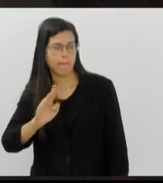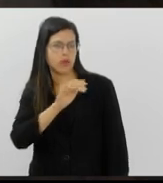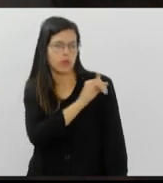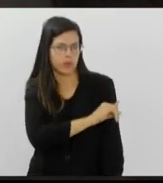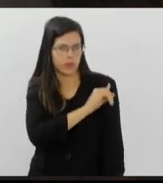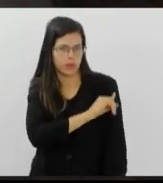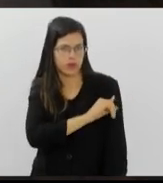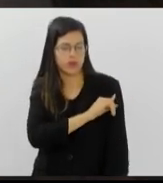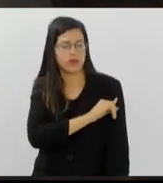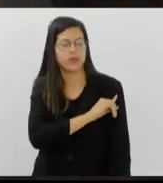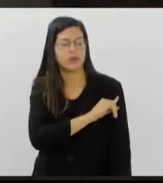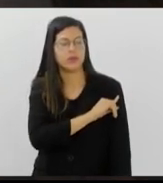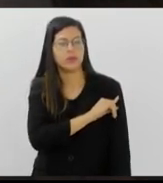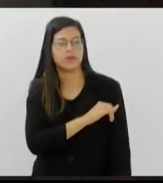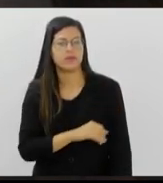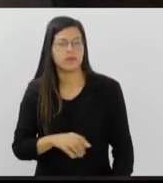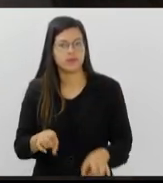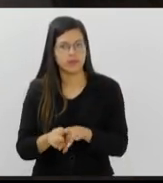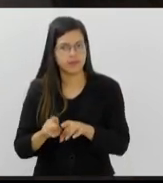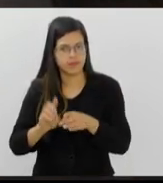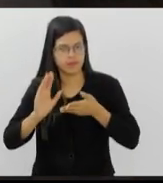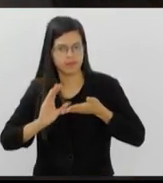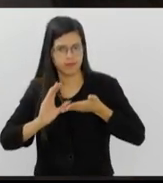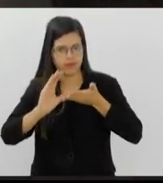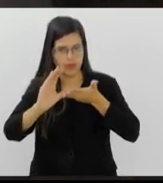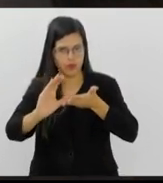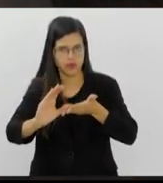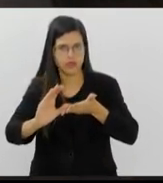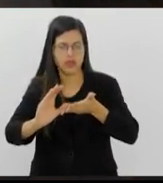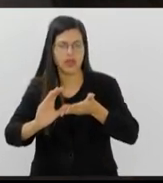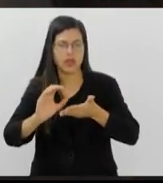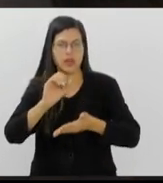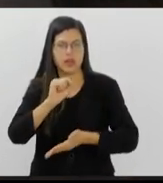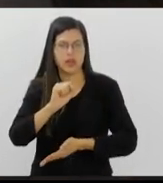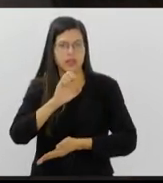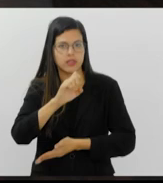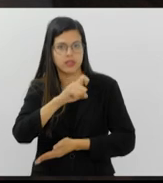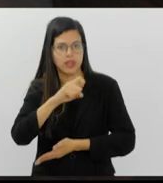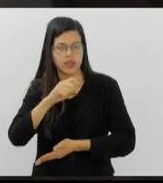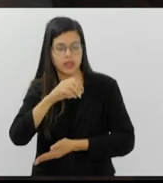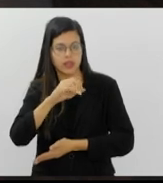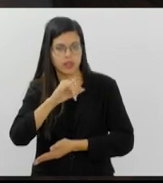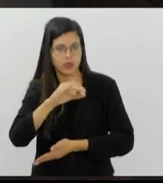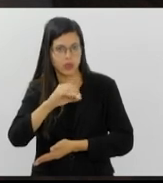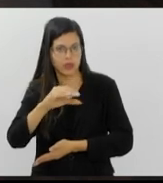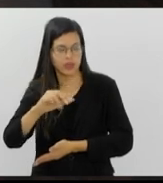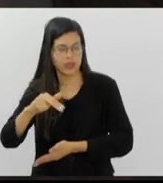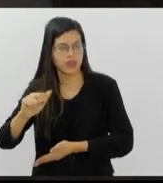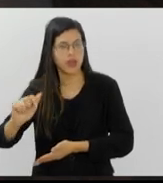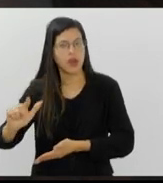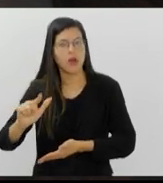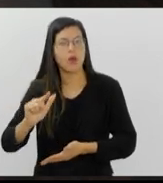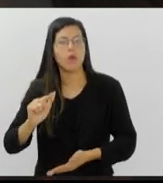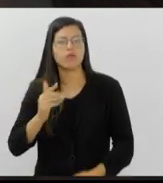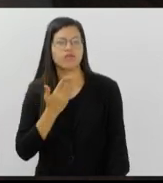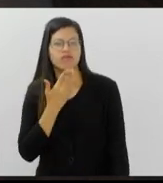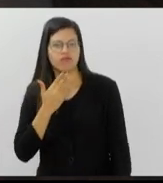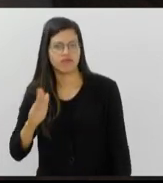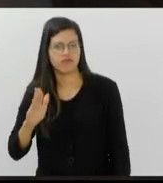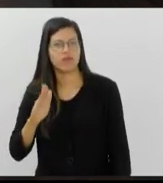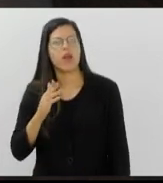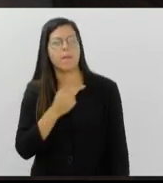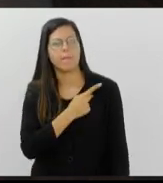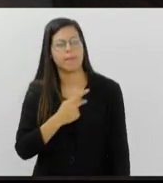Rio, e conselheira seccional. Recentemente lançou sua candidatura à presidência da